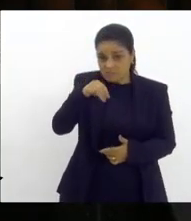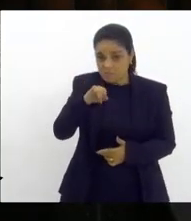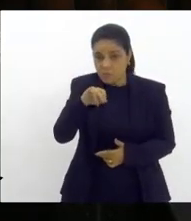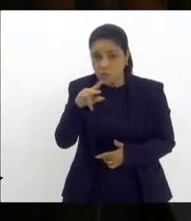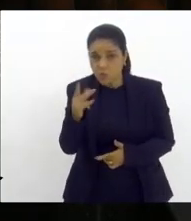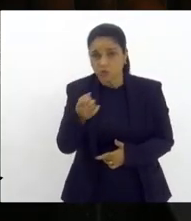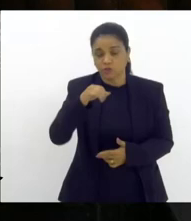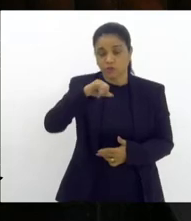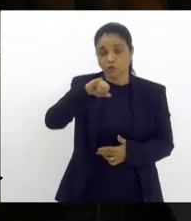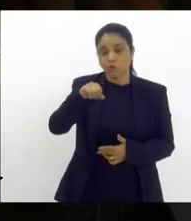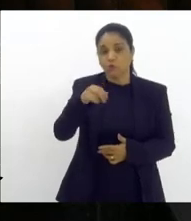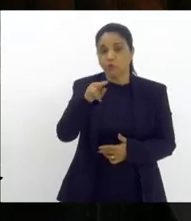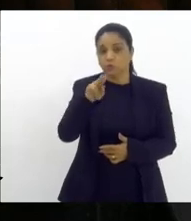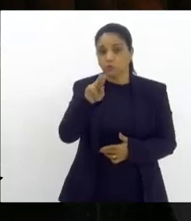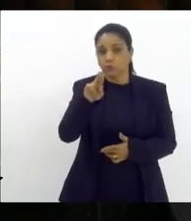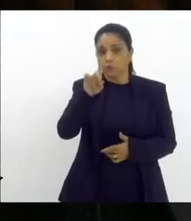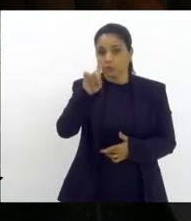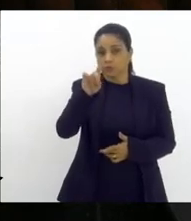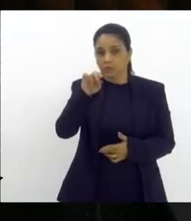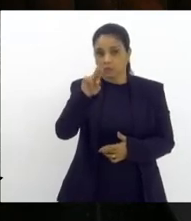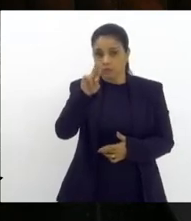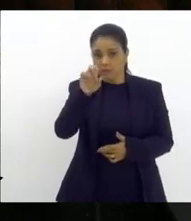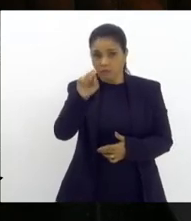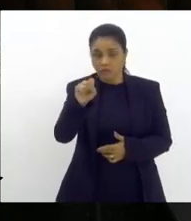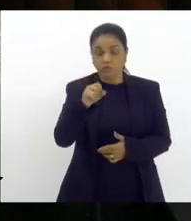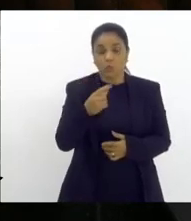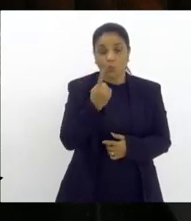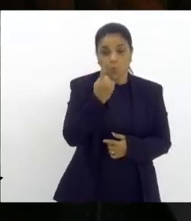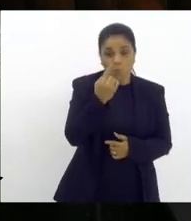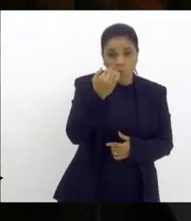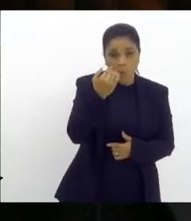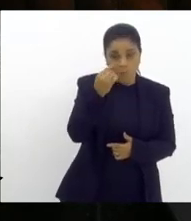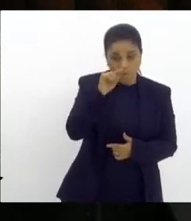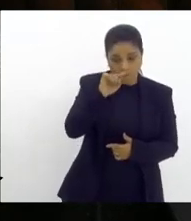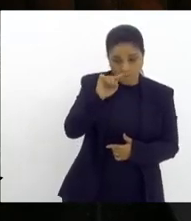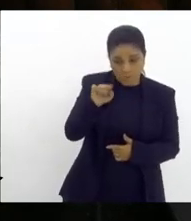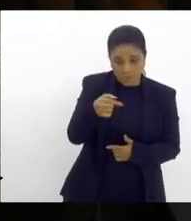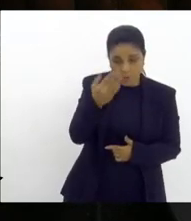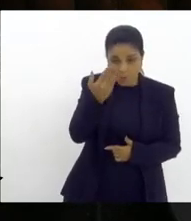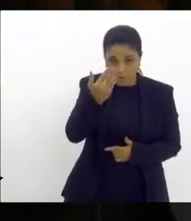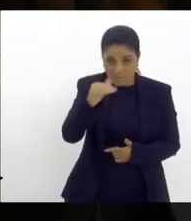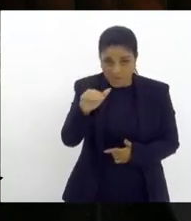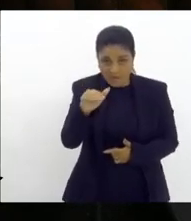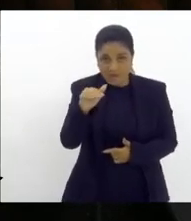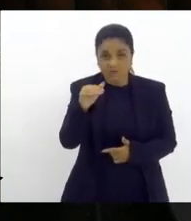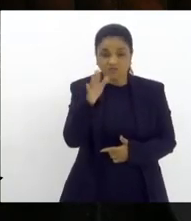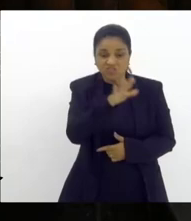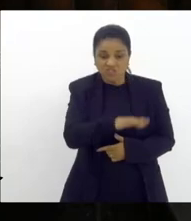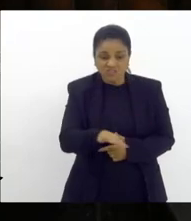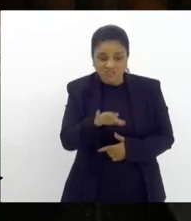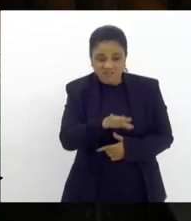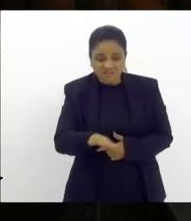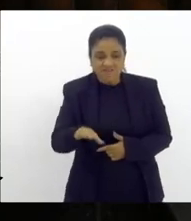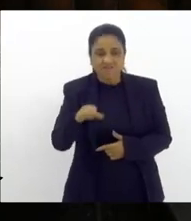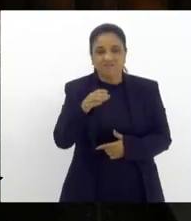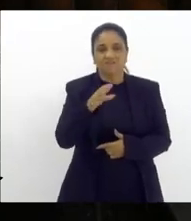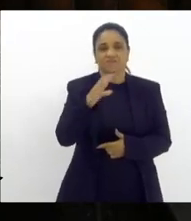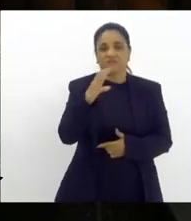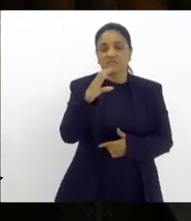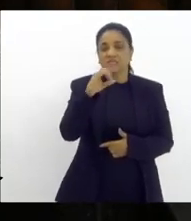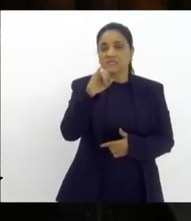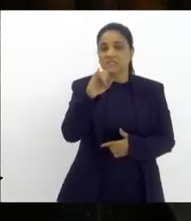judeus cerca de um milhão e meio de crianças além de ciganos